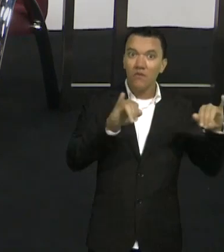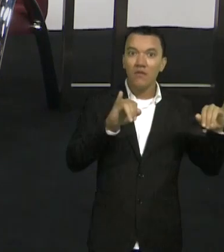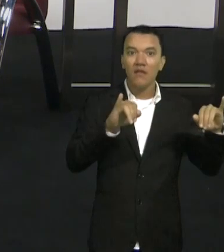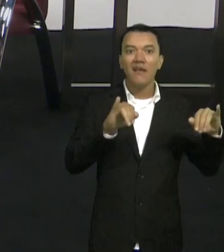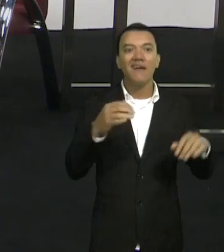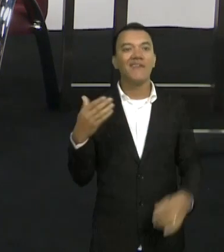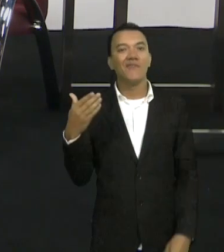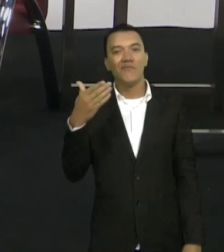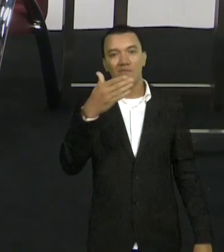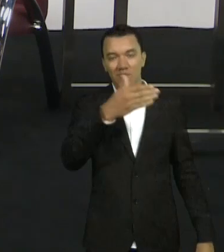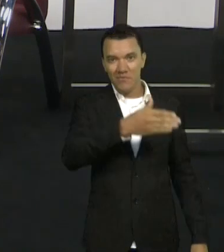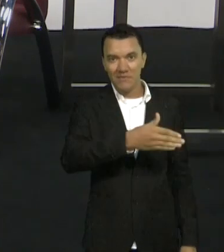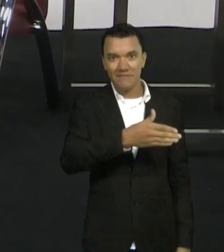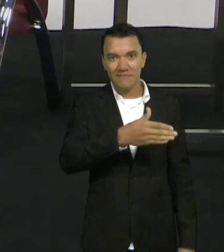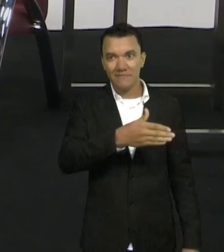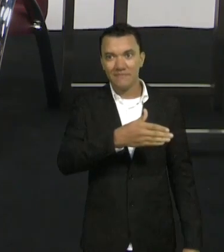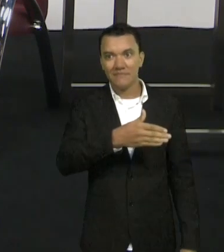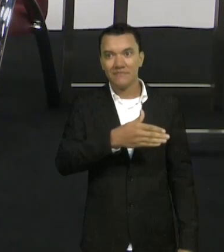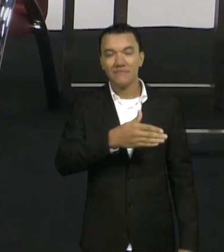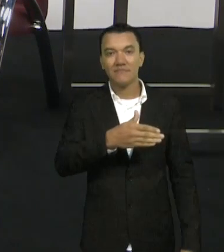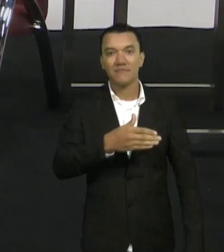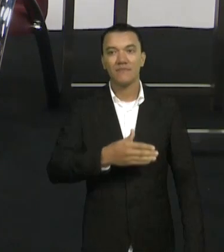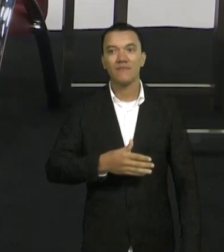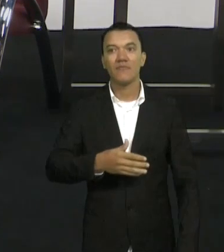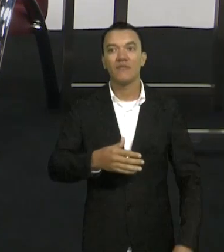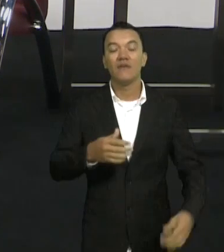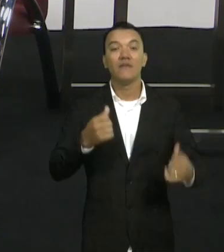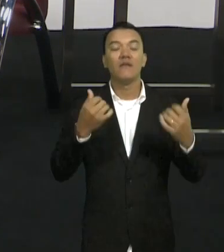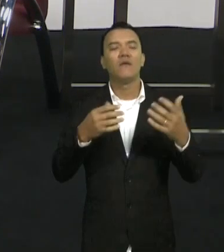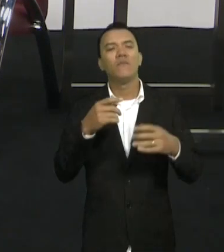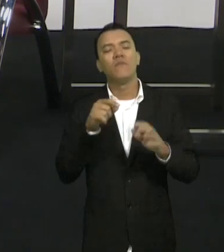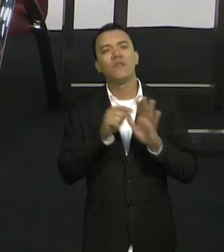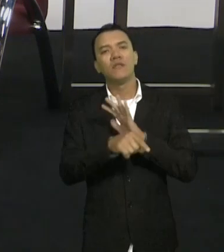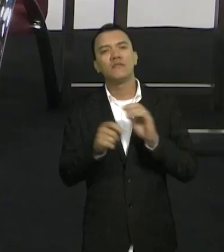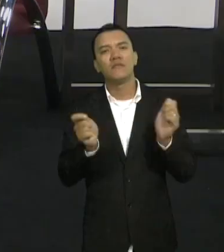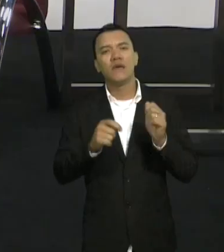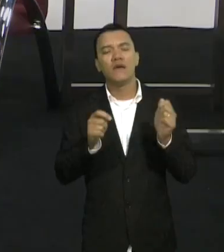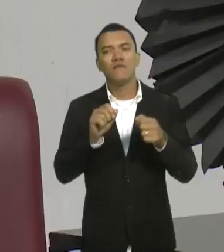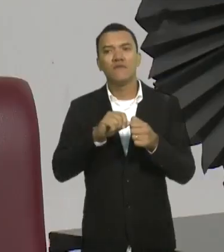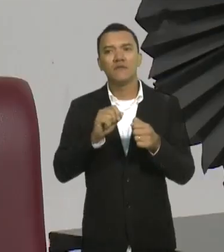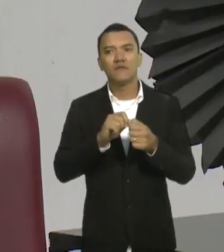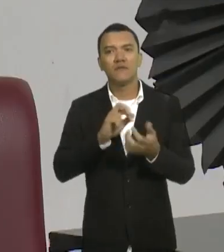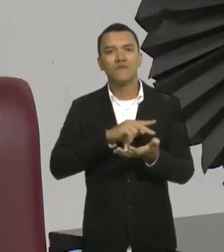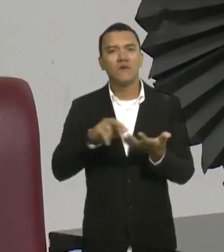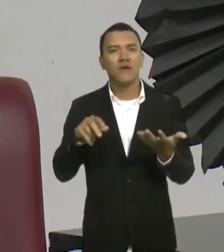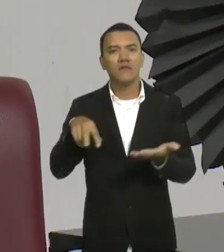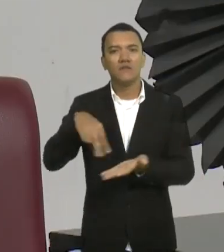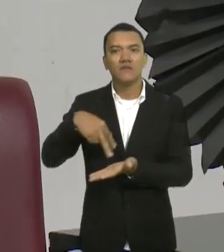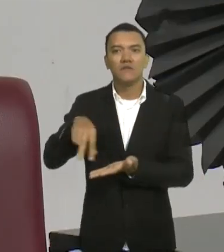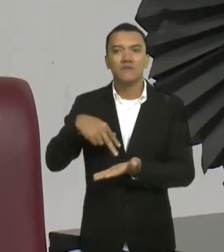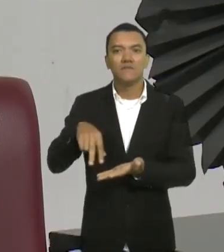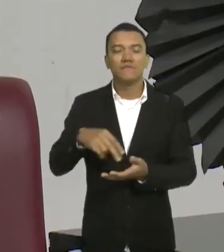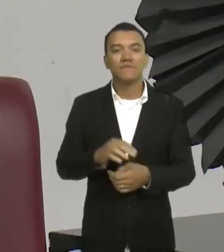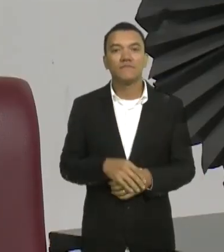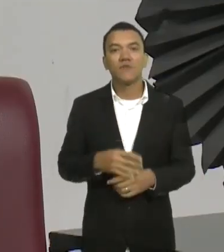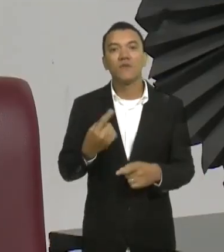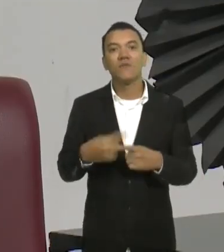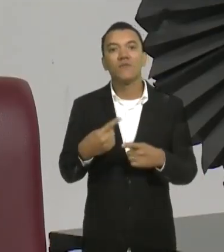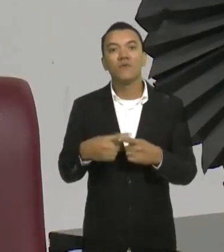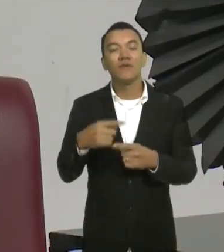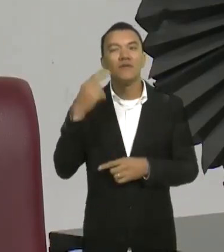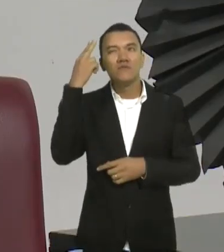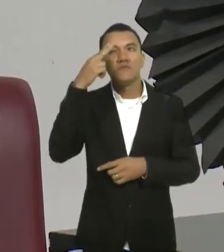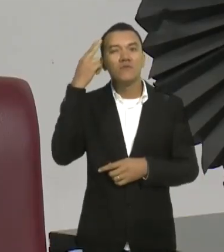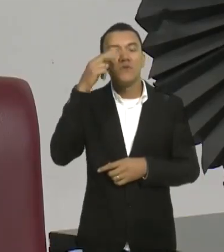eu fui, né, no nosso contratante e falei se eu podia fazer vários ritmos porque era o sonho da minha mãe